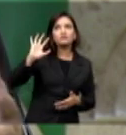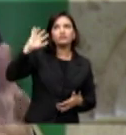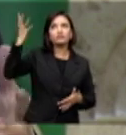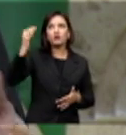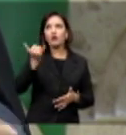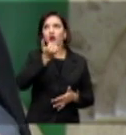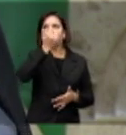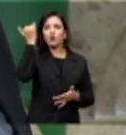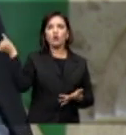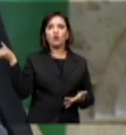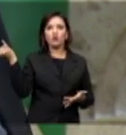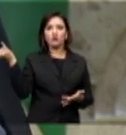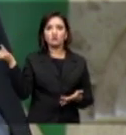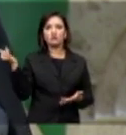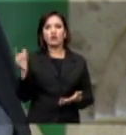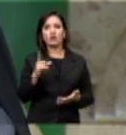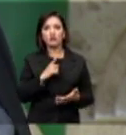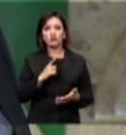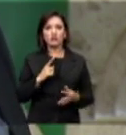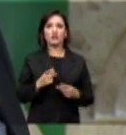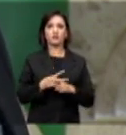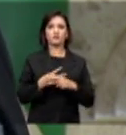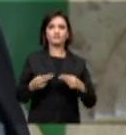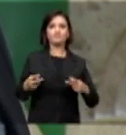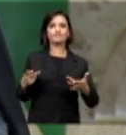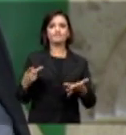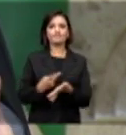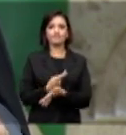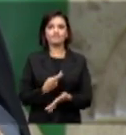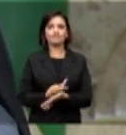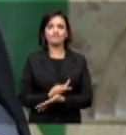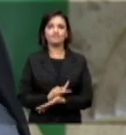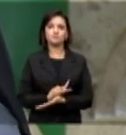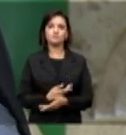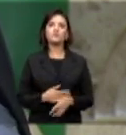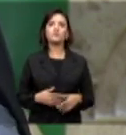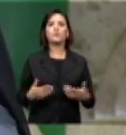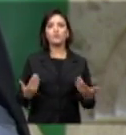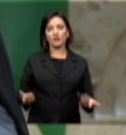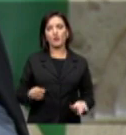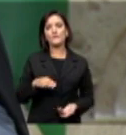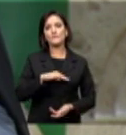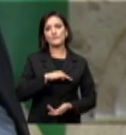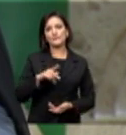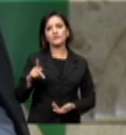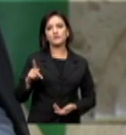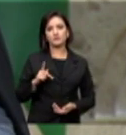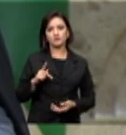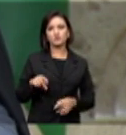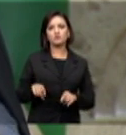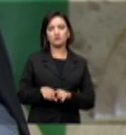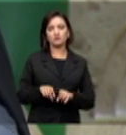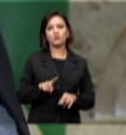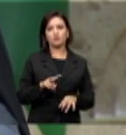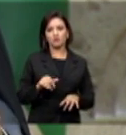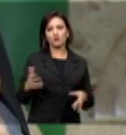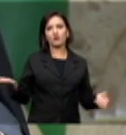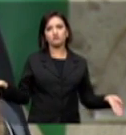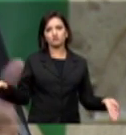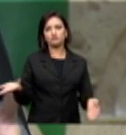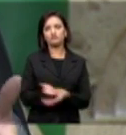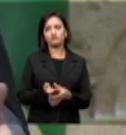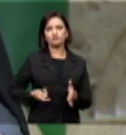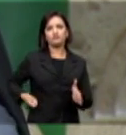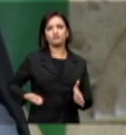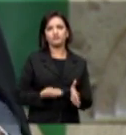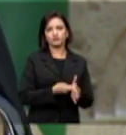nesses empreendimentos alguma ilicitude, caberá ao Ministério Público adotar as providências